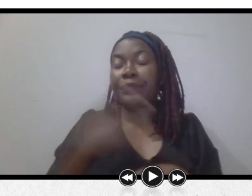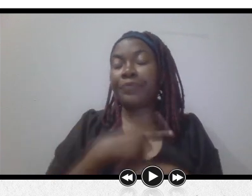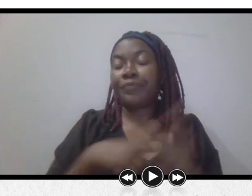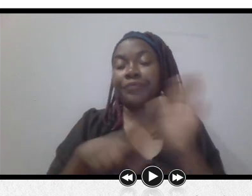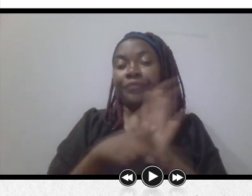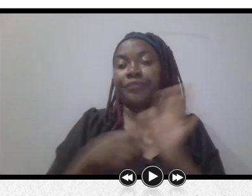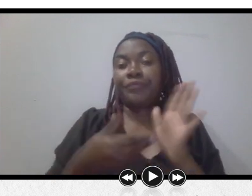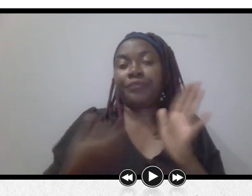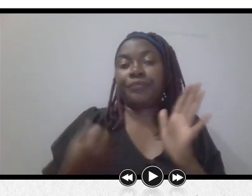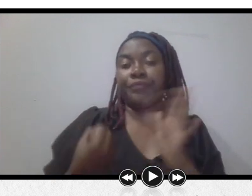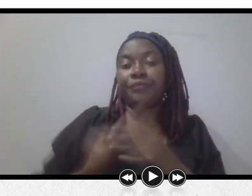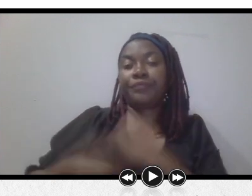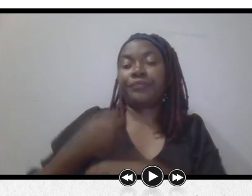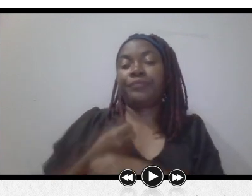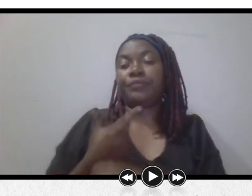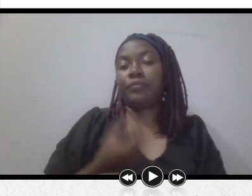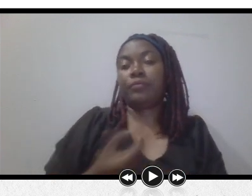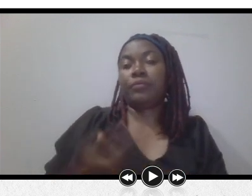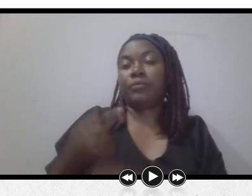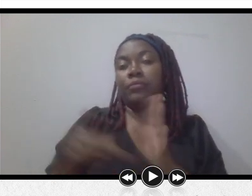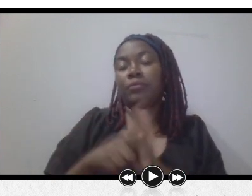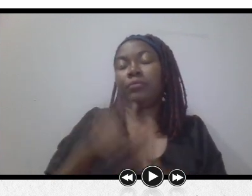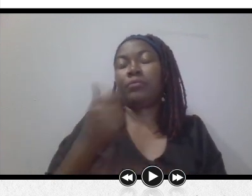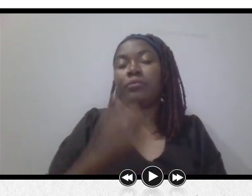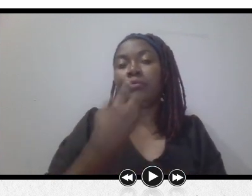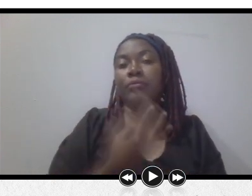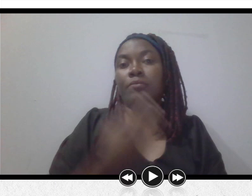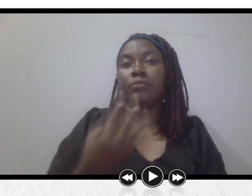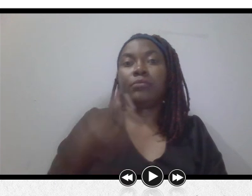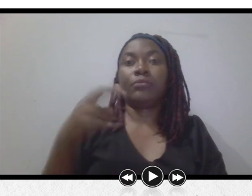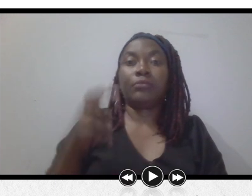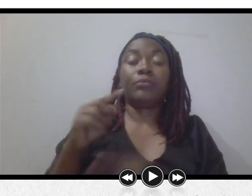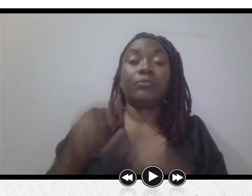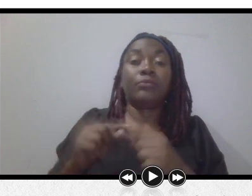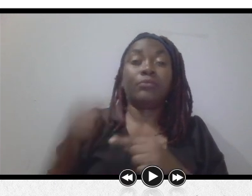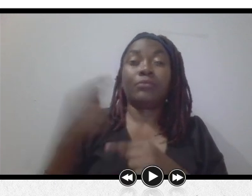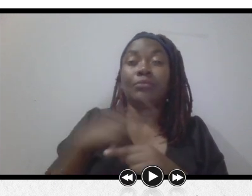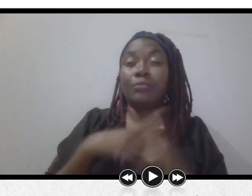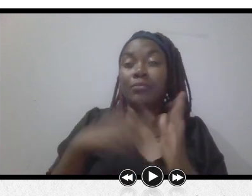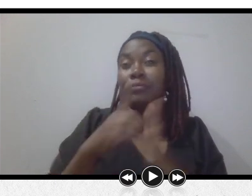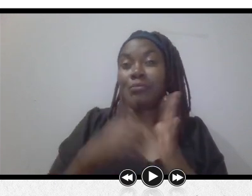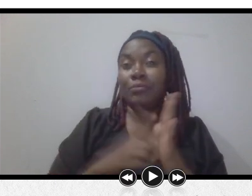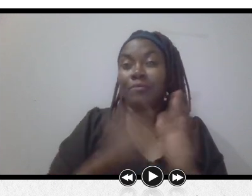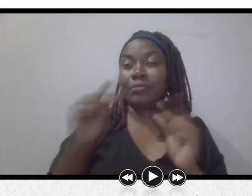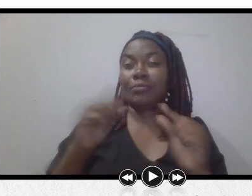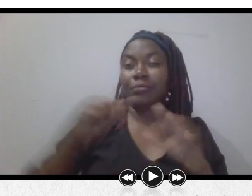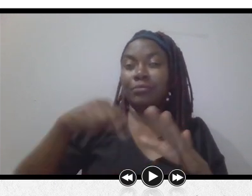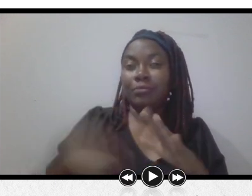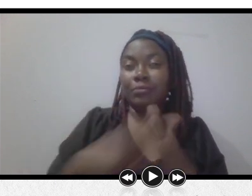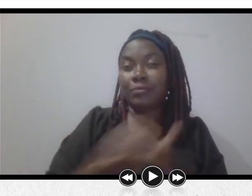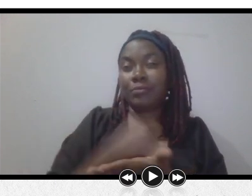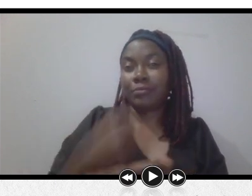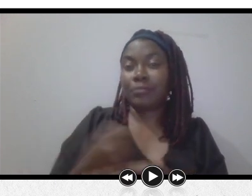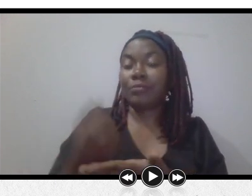de 2007, né, a Lei 11.445, e essa lei depois teve um decreto que detalhou, que